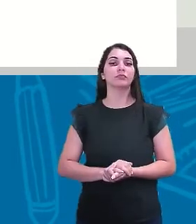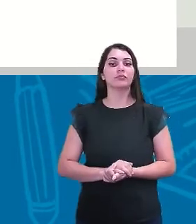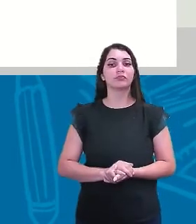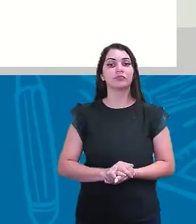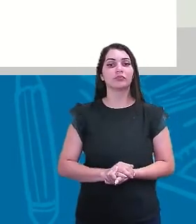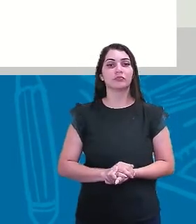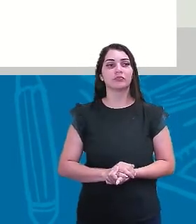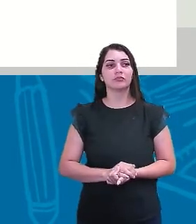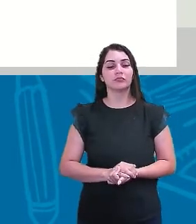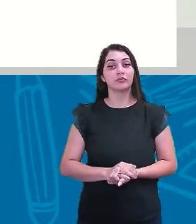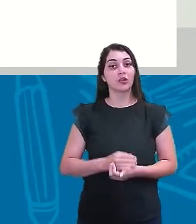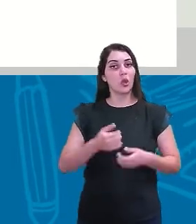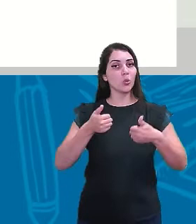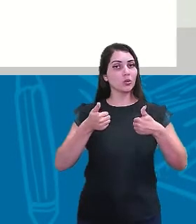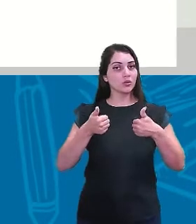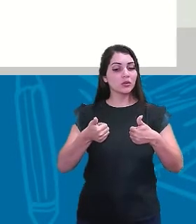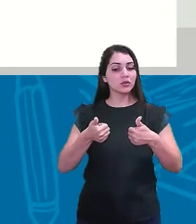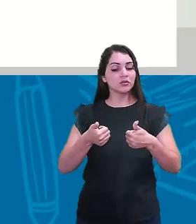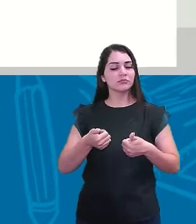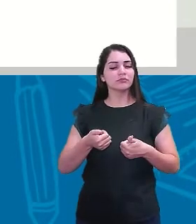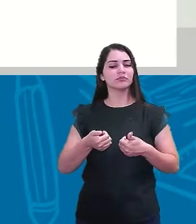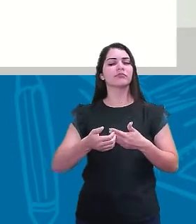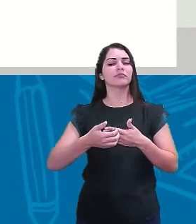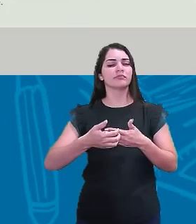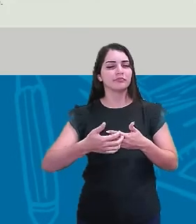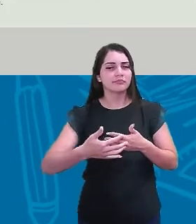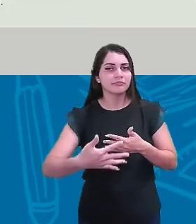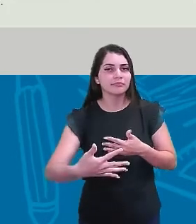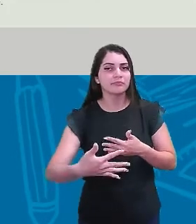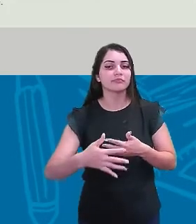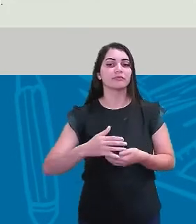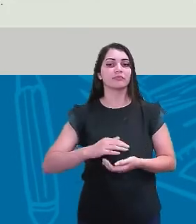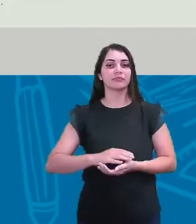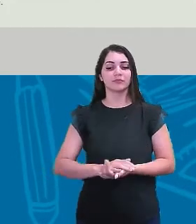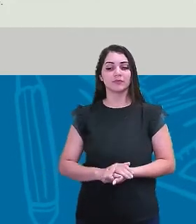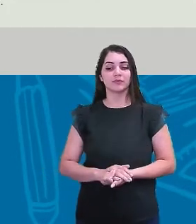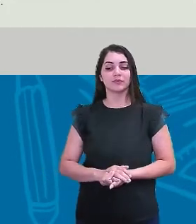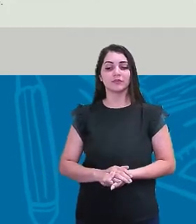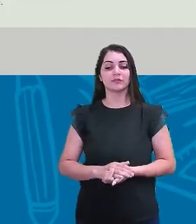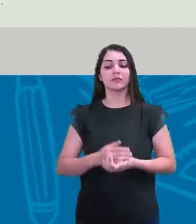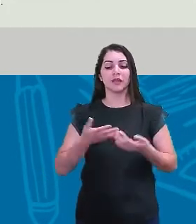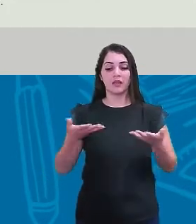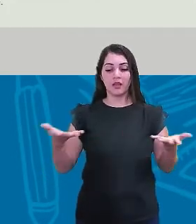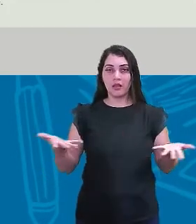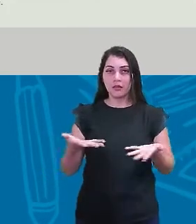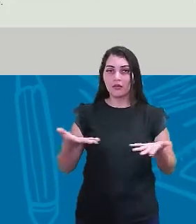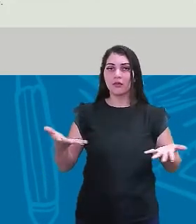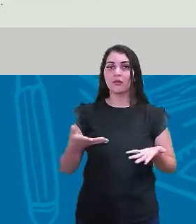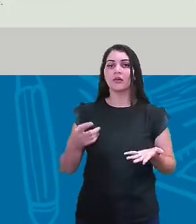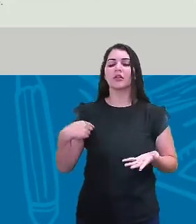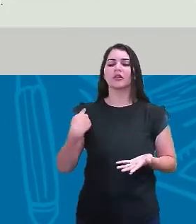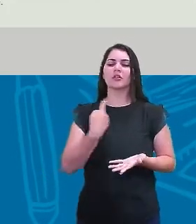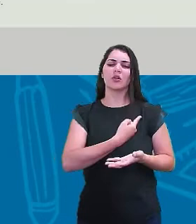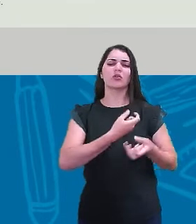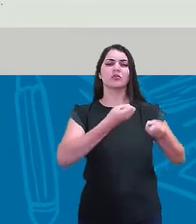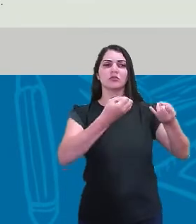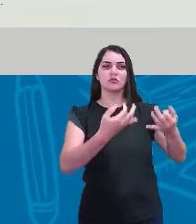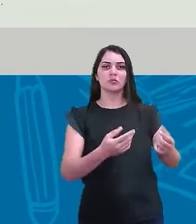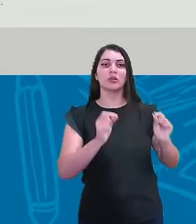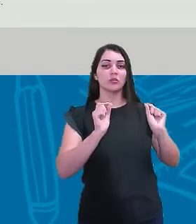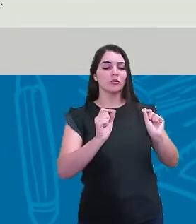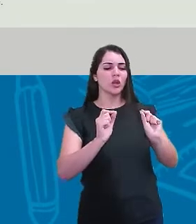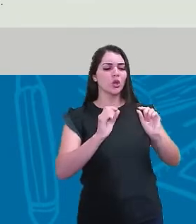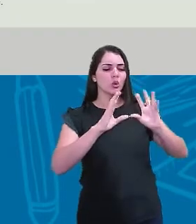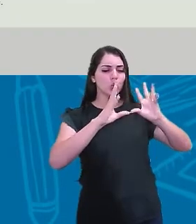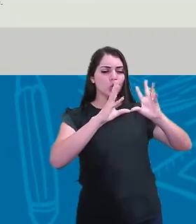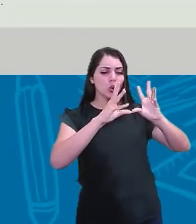de animais. Beleza? Seguindo, vamos seguir. Daí agora, a gente falou um pouquinho sobre